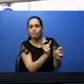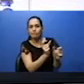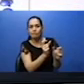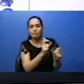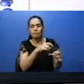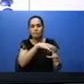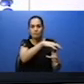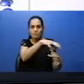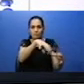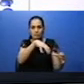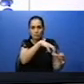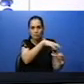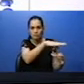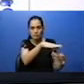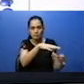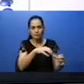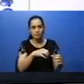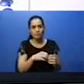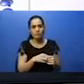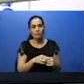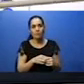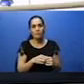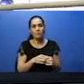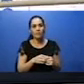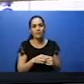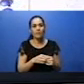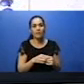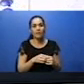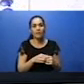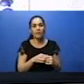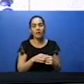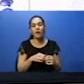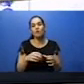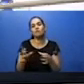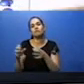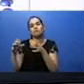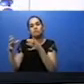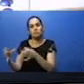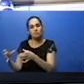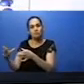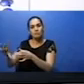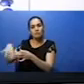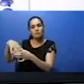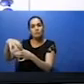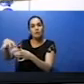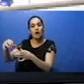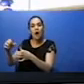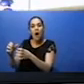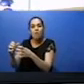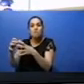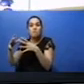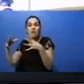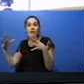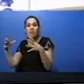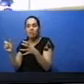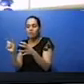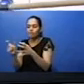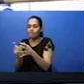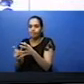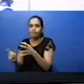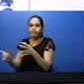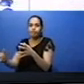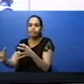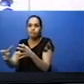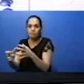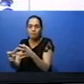espaço. Então, aqui nós temos uma quantidade de partículas e no mesmo espaço nós aumentamos a quantidade de partículas.